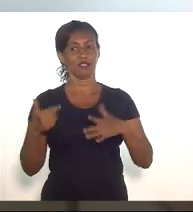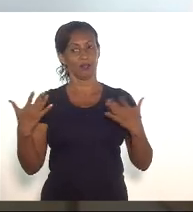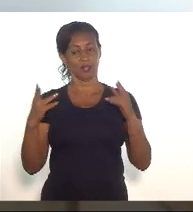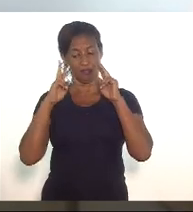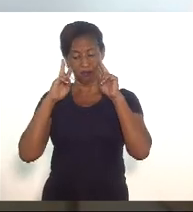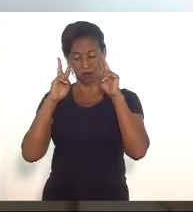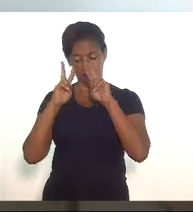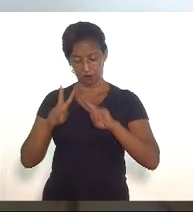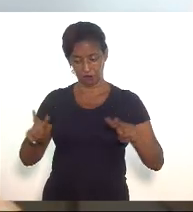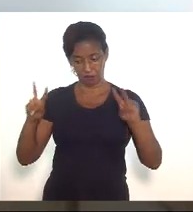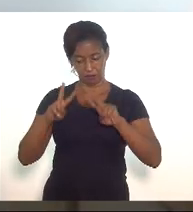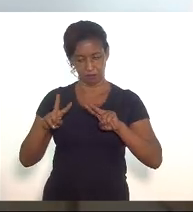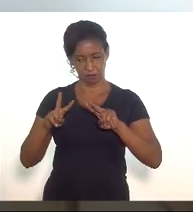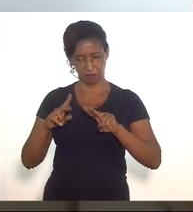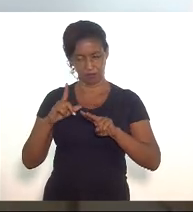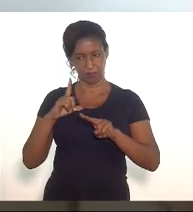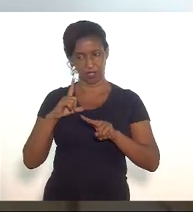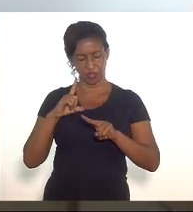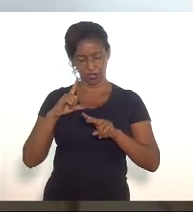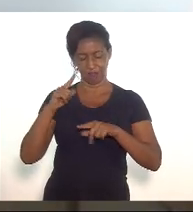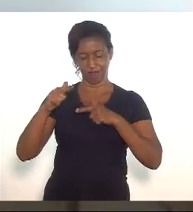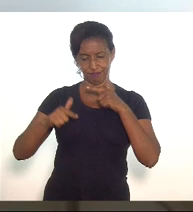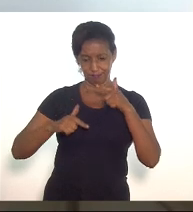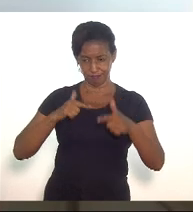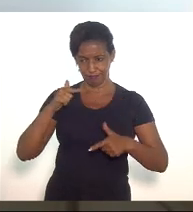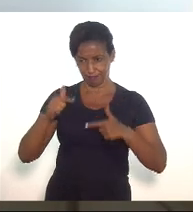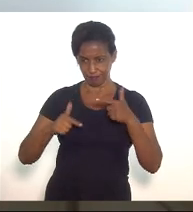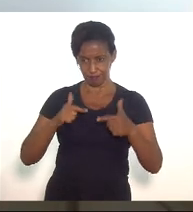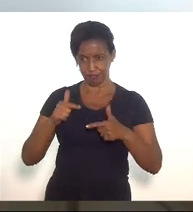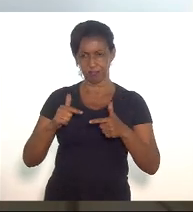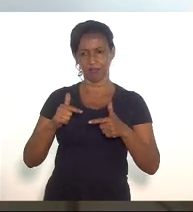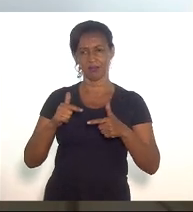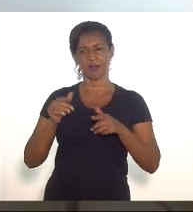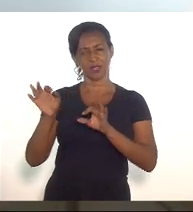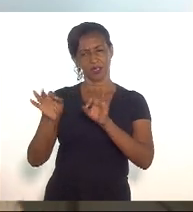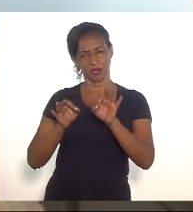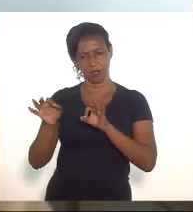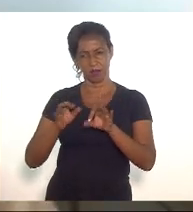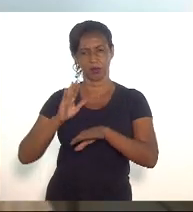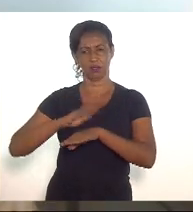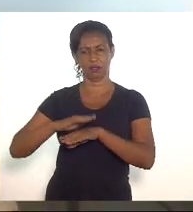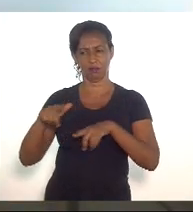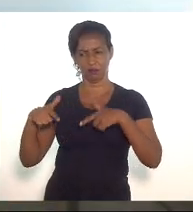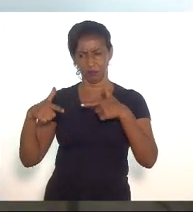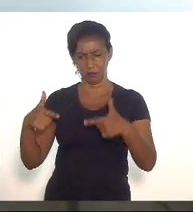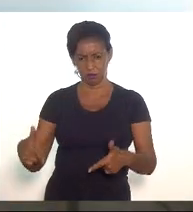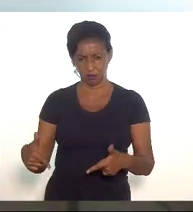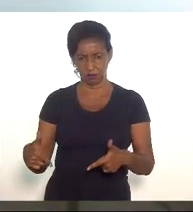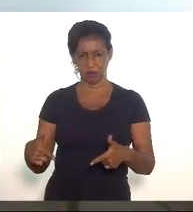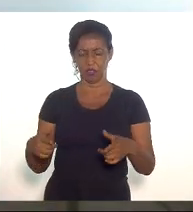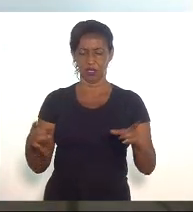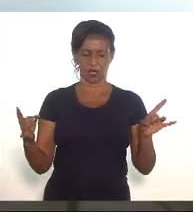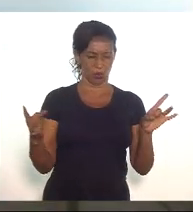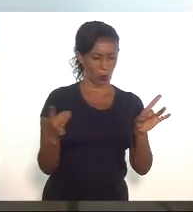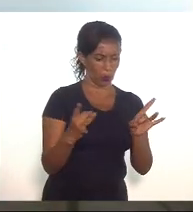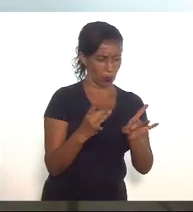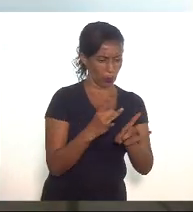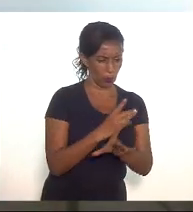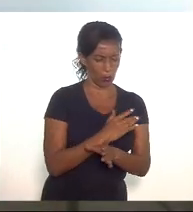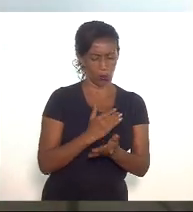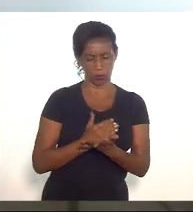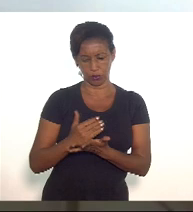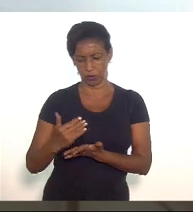ótica que a gente tem lutado para que esse planejamento haja, que tenha matriz, insumo, produto, etc.,